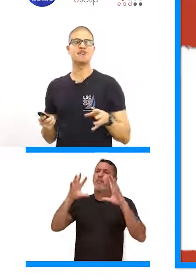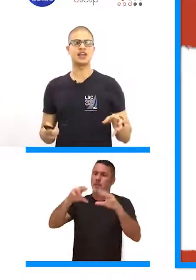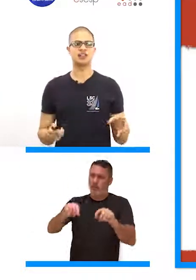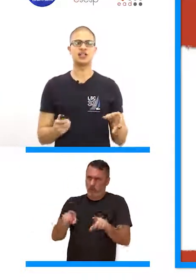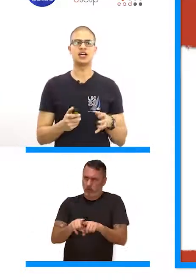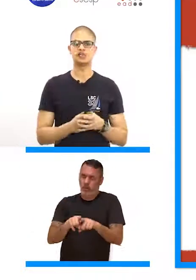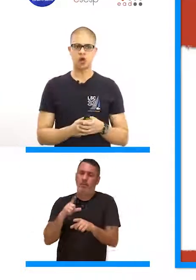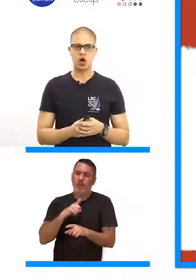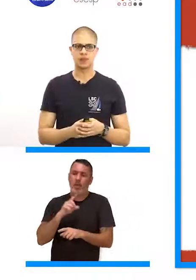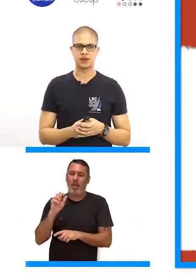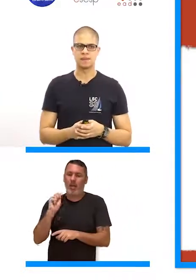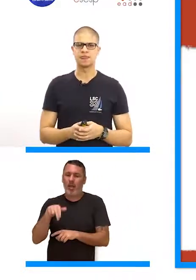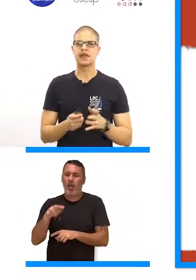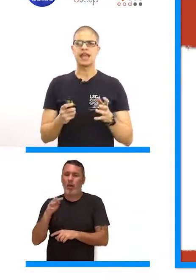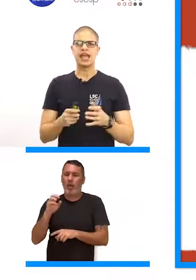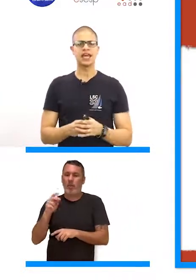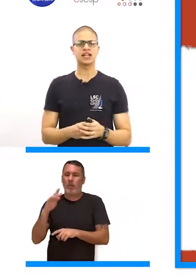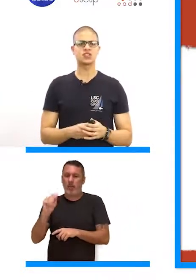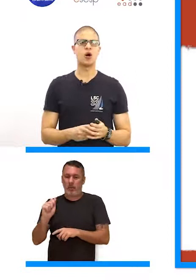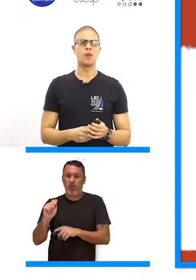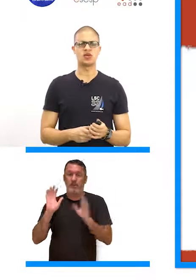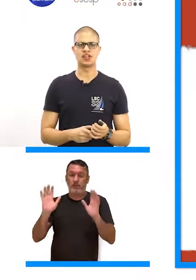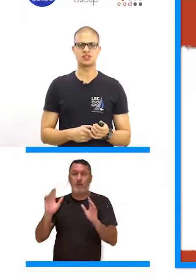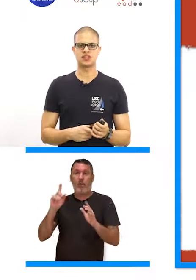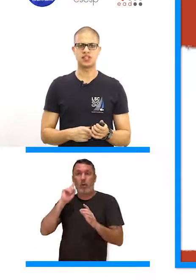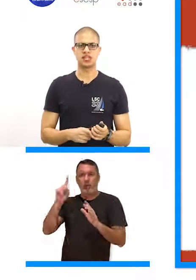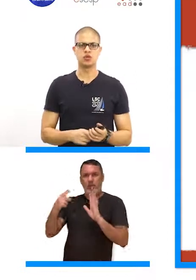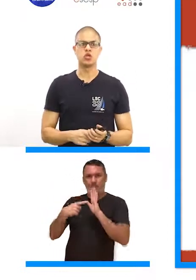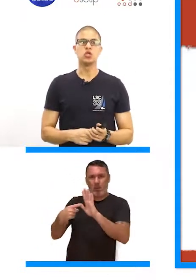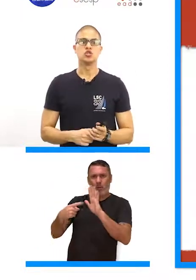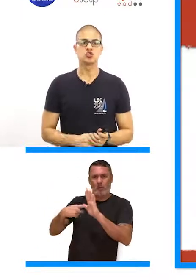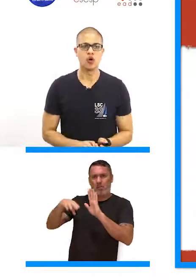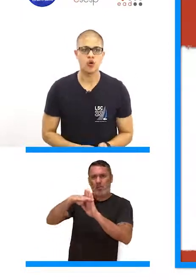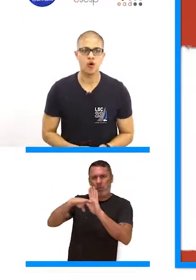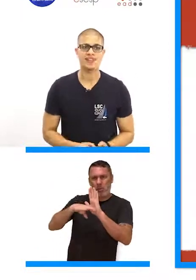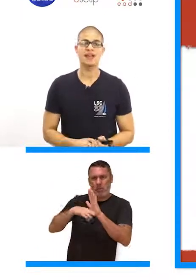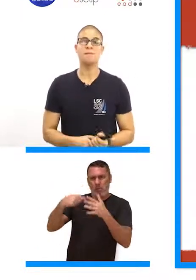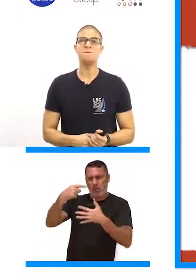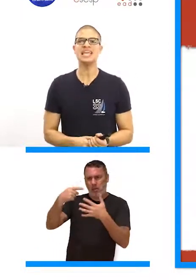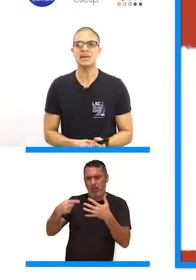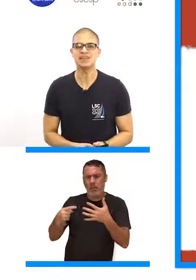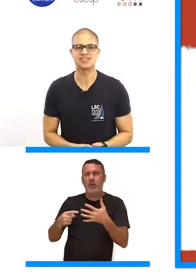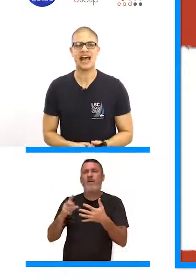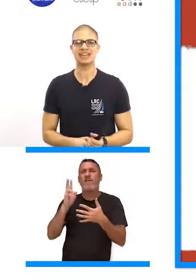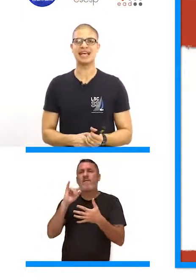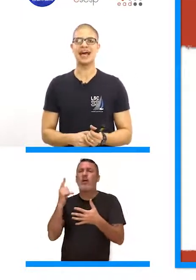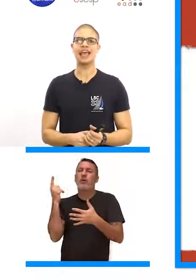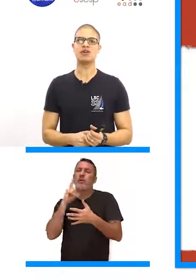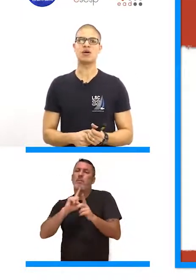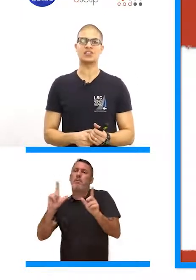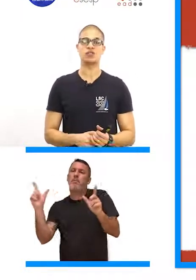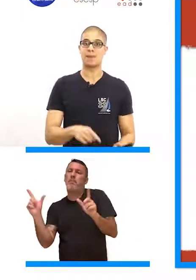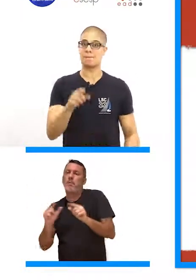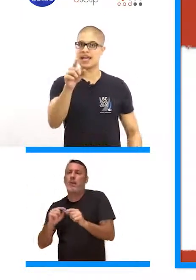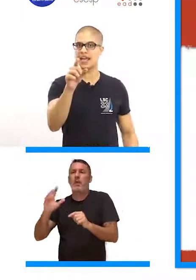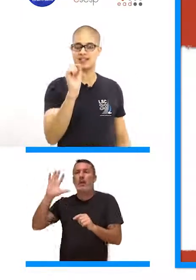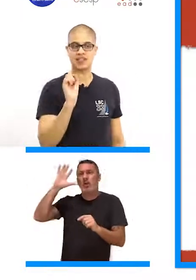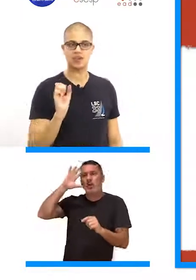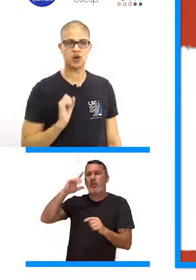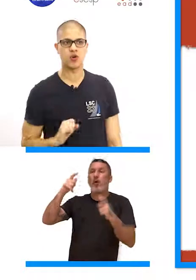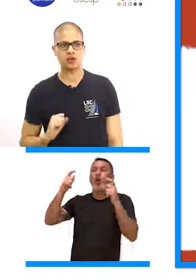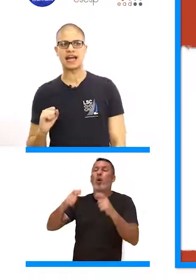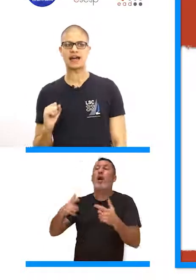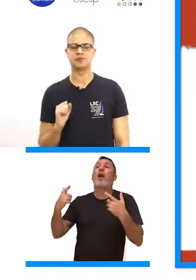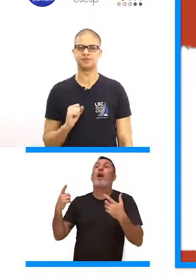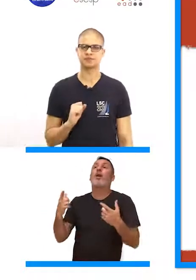a interferência antrópica. Em relação ao processo descrito, sua ocorrência é minimizada em locais onde... Pera aí, que essa